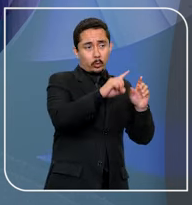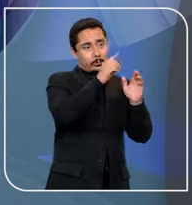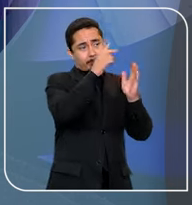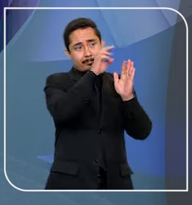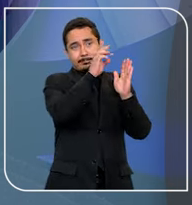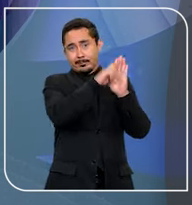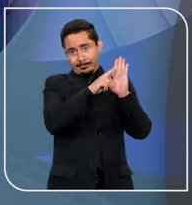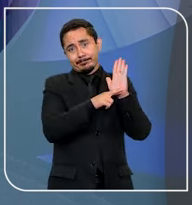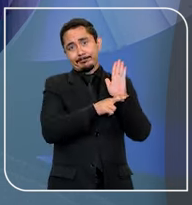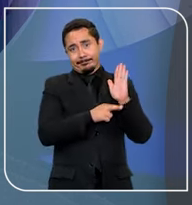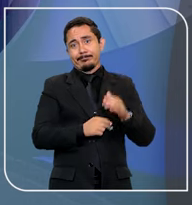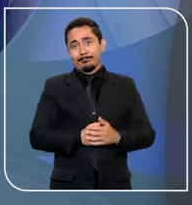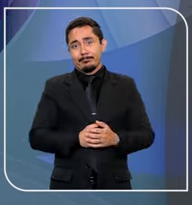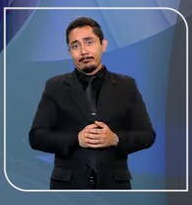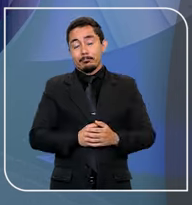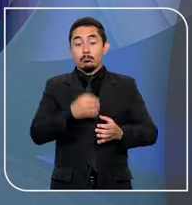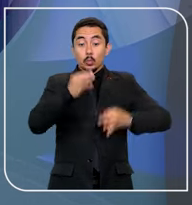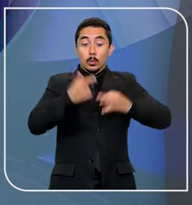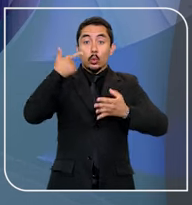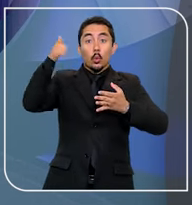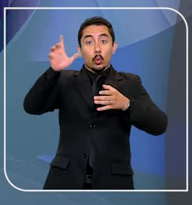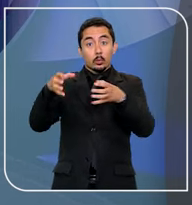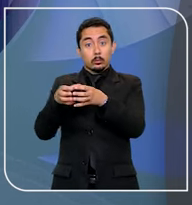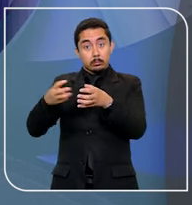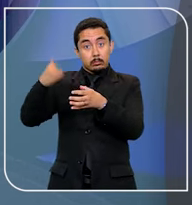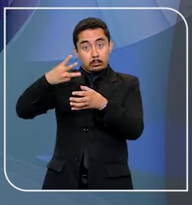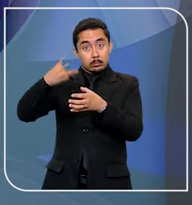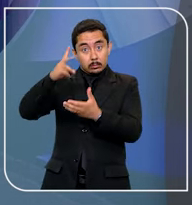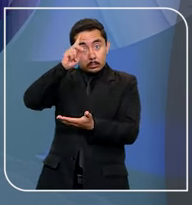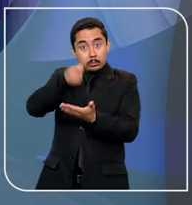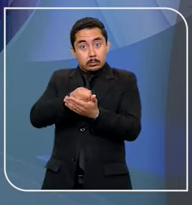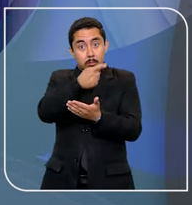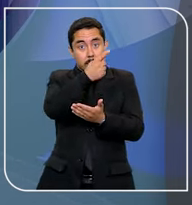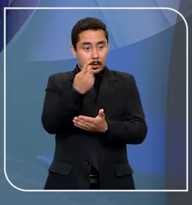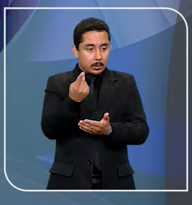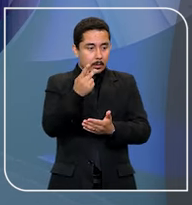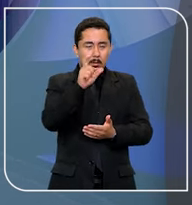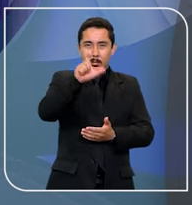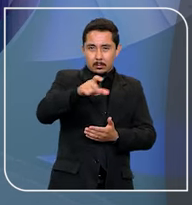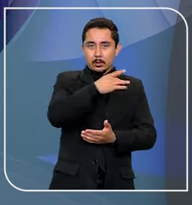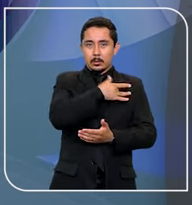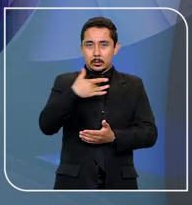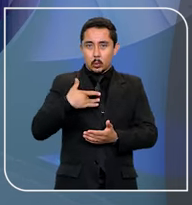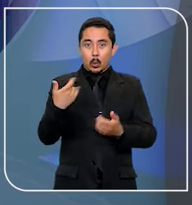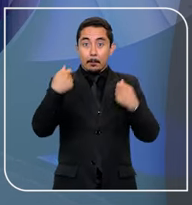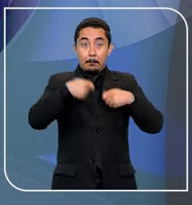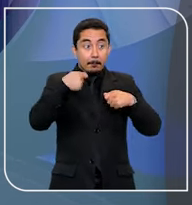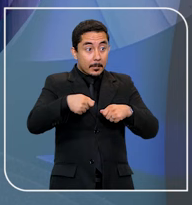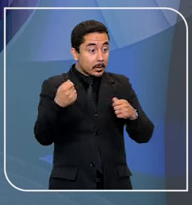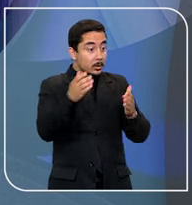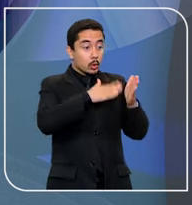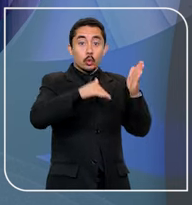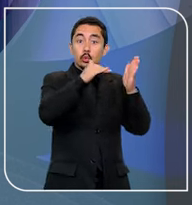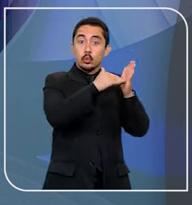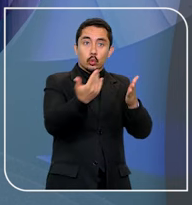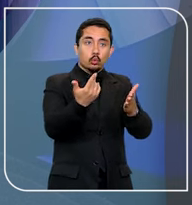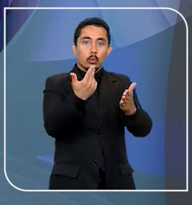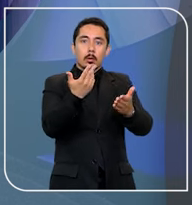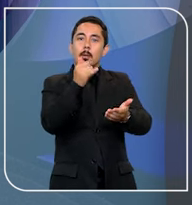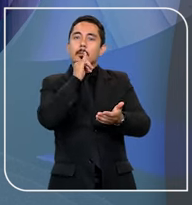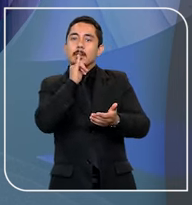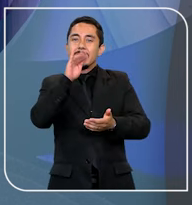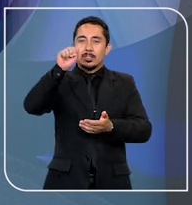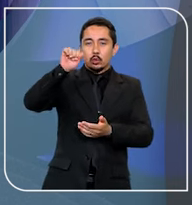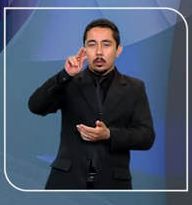plataforma em outro julgamento a terceira turma definiu que um plano de saúde deve cobrir o fornecimento de bomba de insulina para